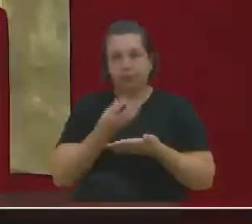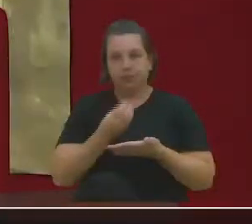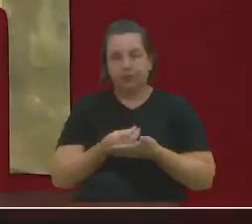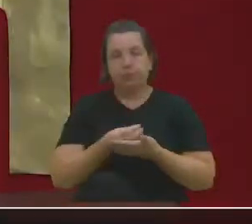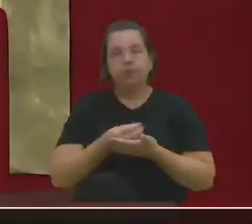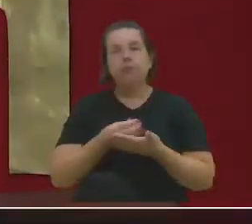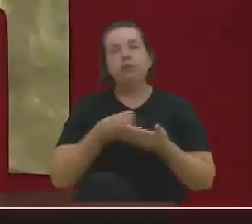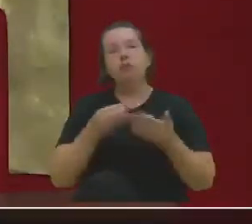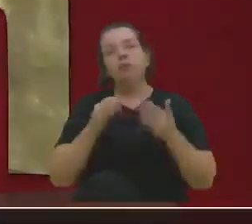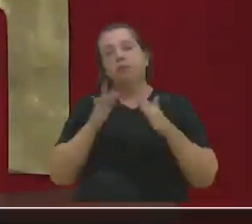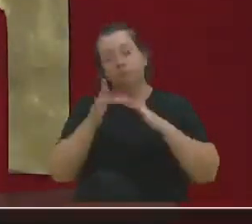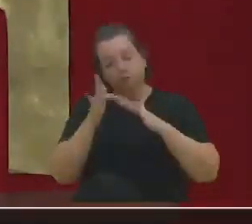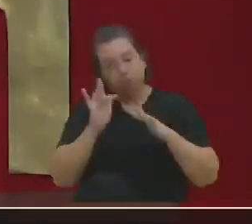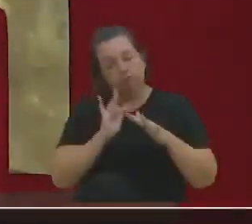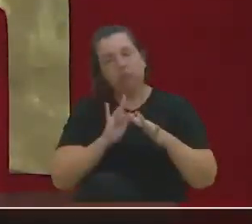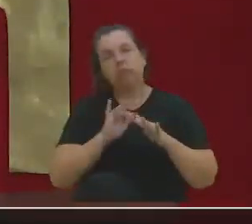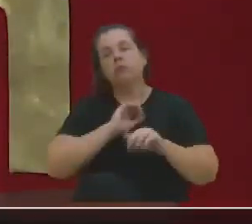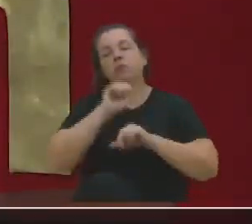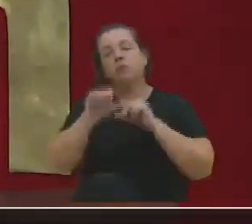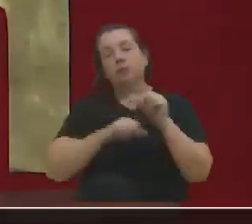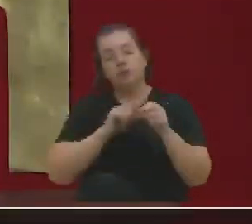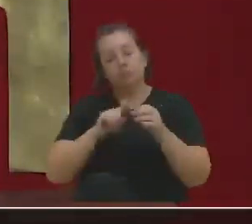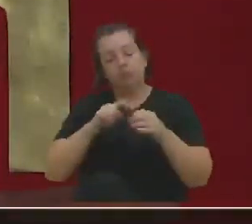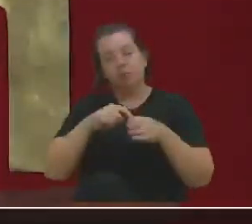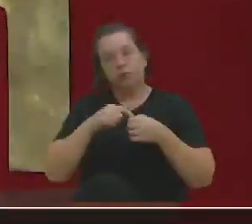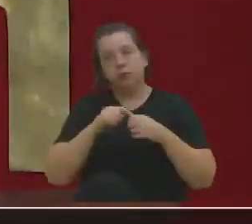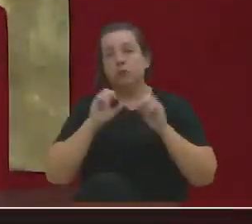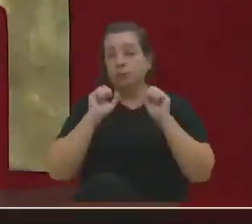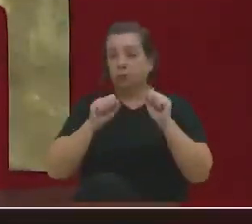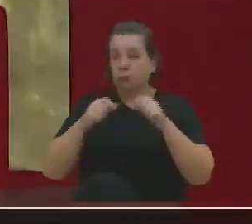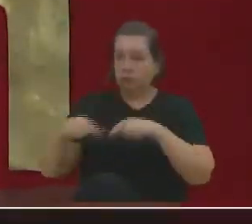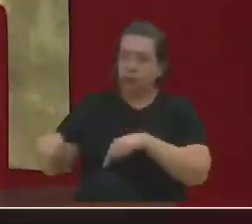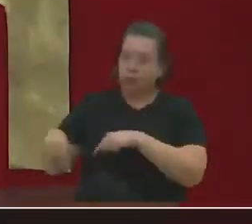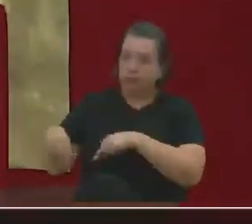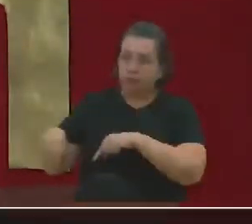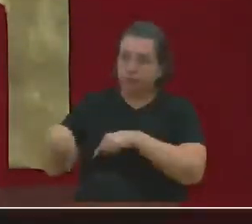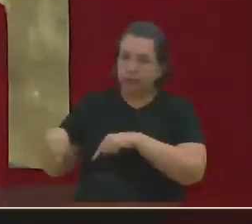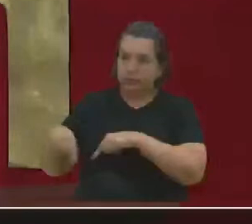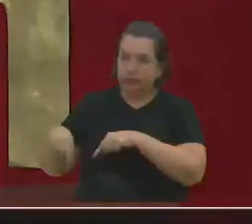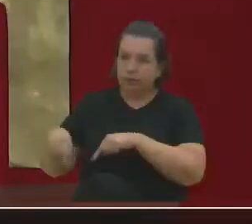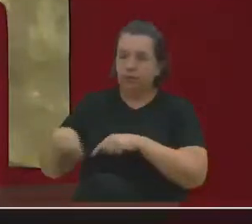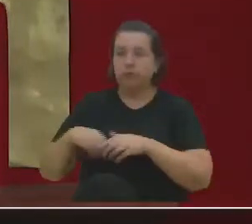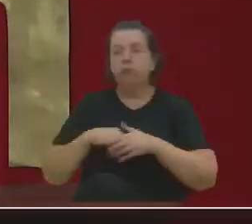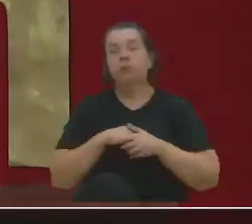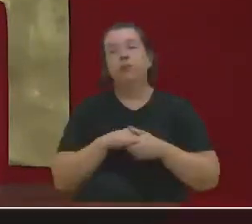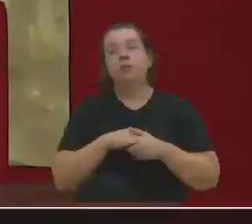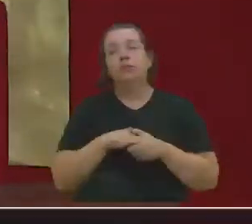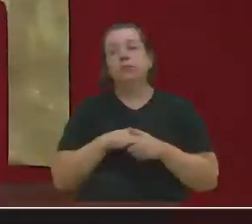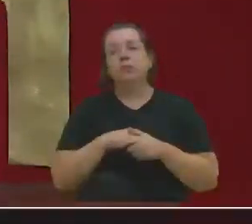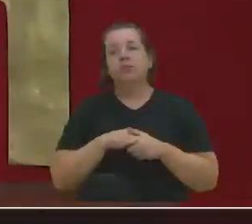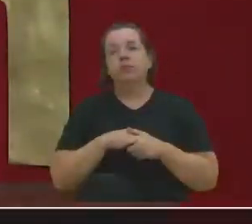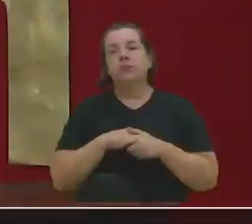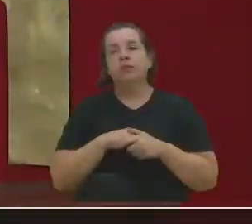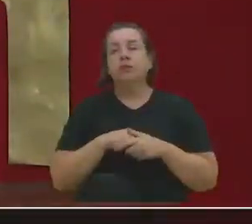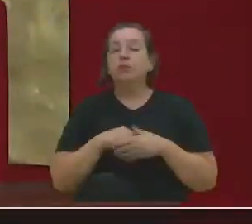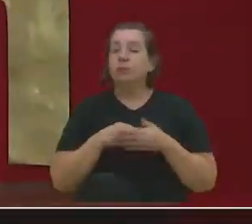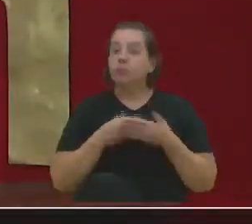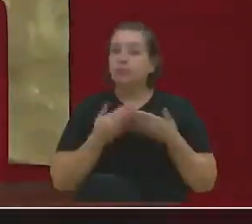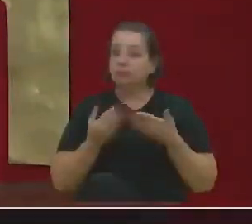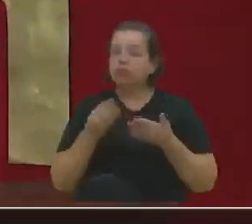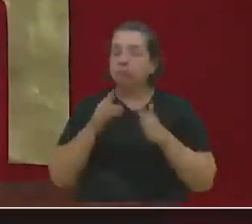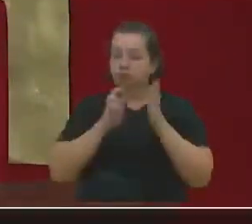comunicação, torne-se um associado. Ligue para 0 operadora